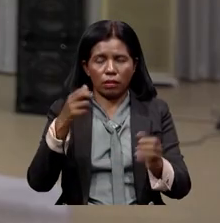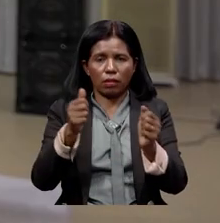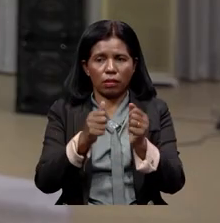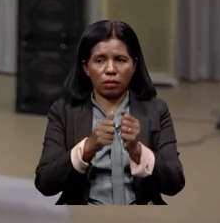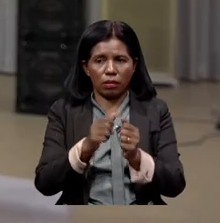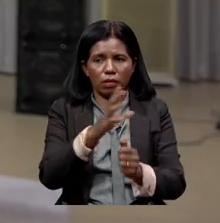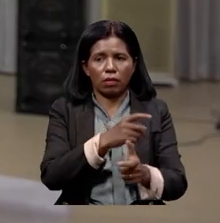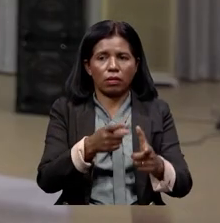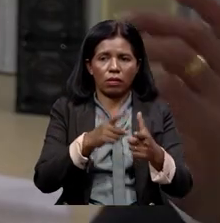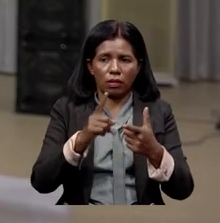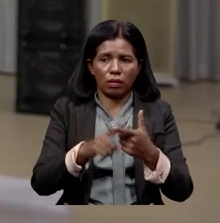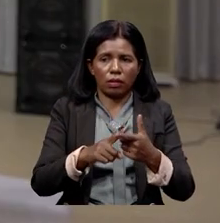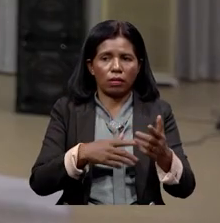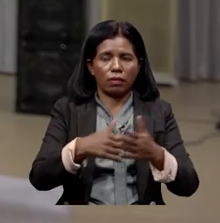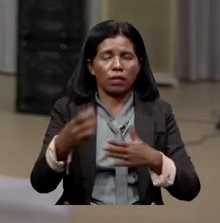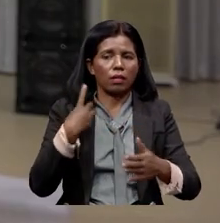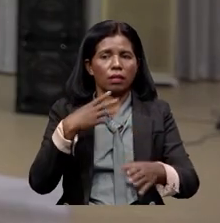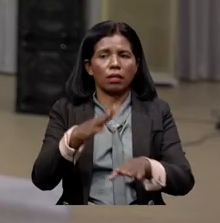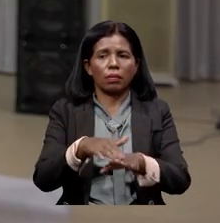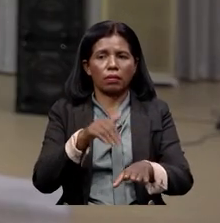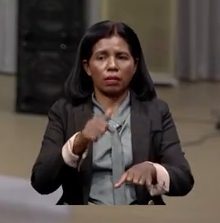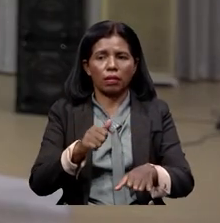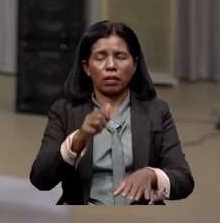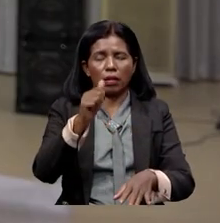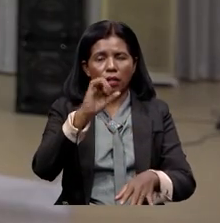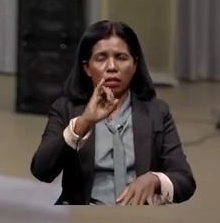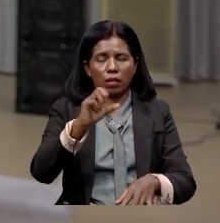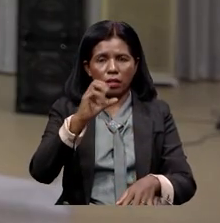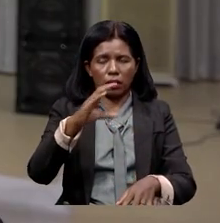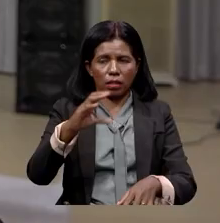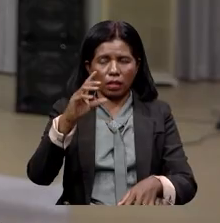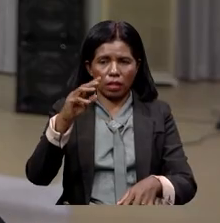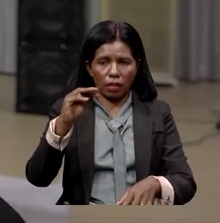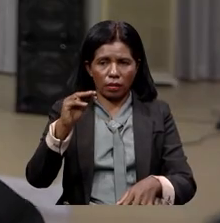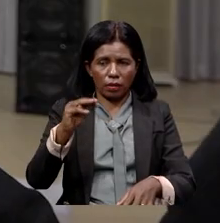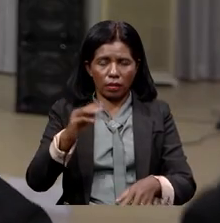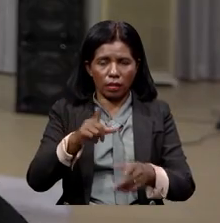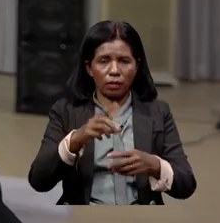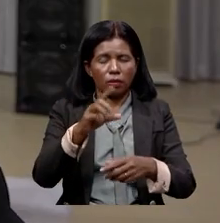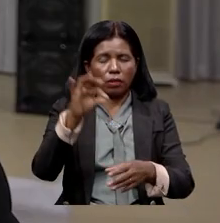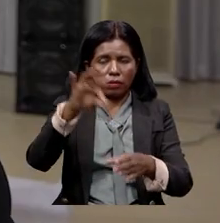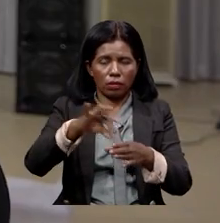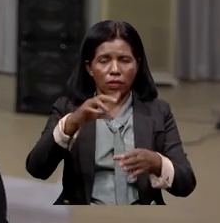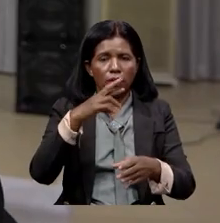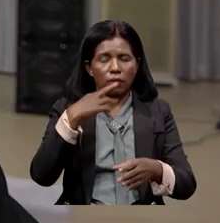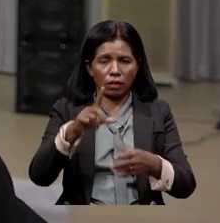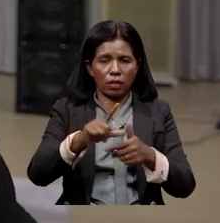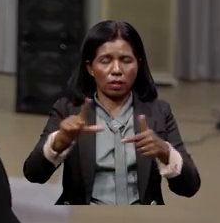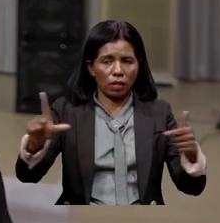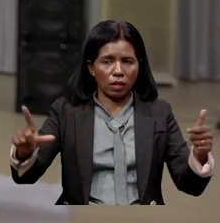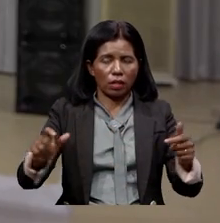sistema bye bye ita bolu dia ICM kuda hare lina depois ho distance